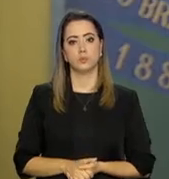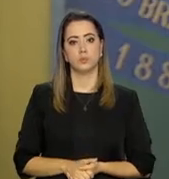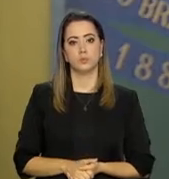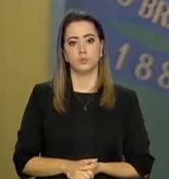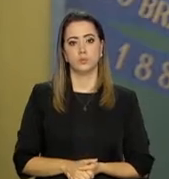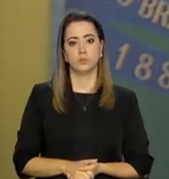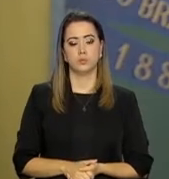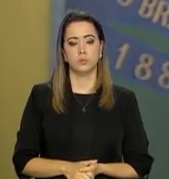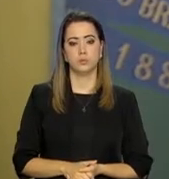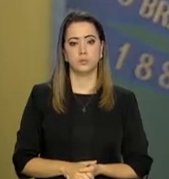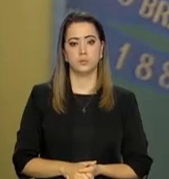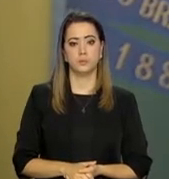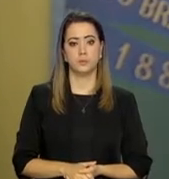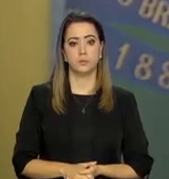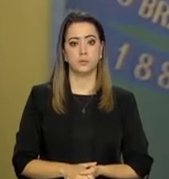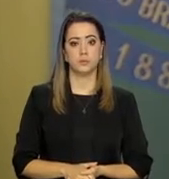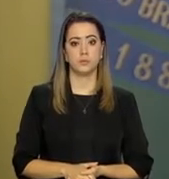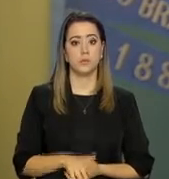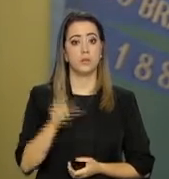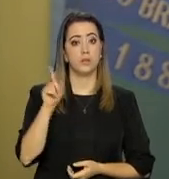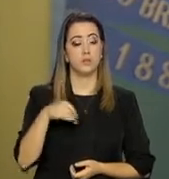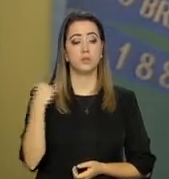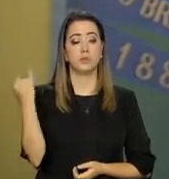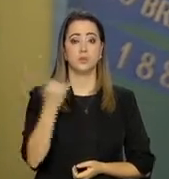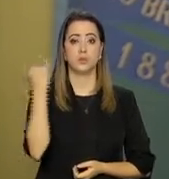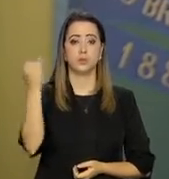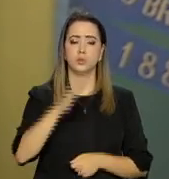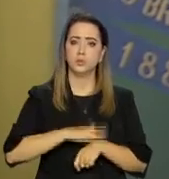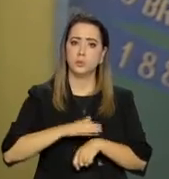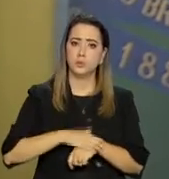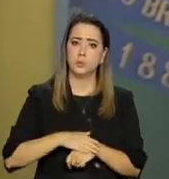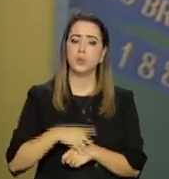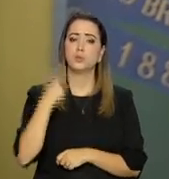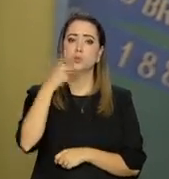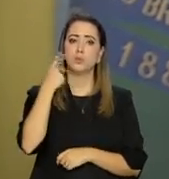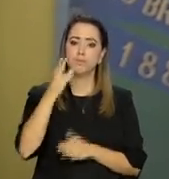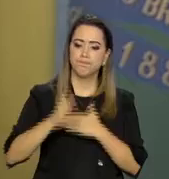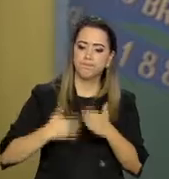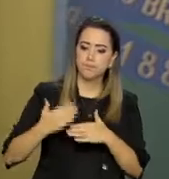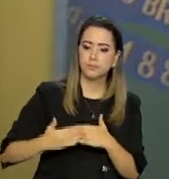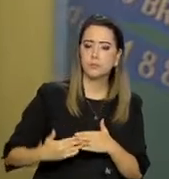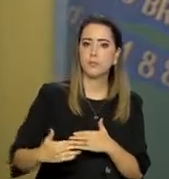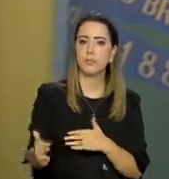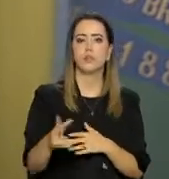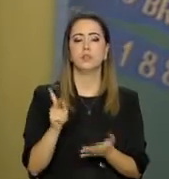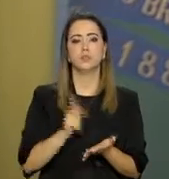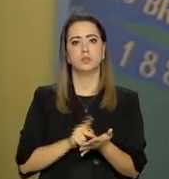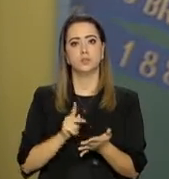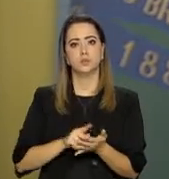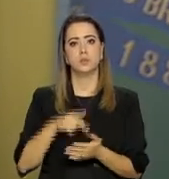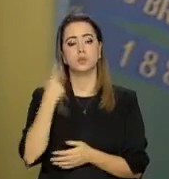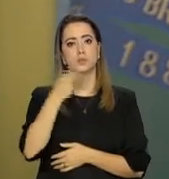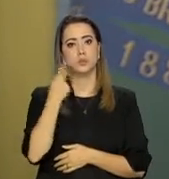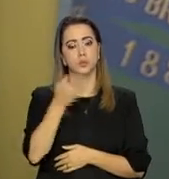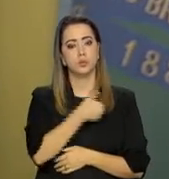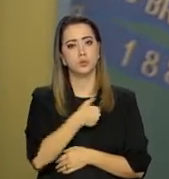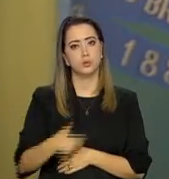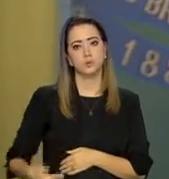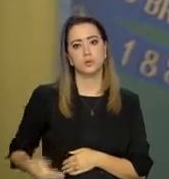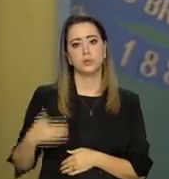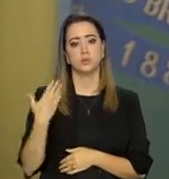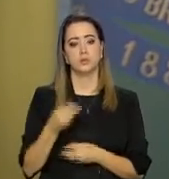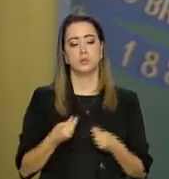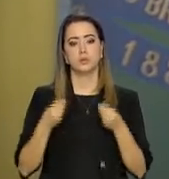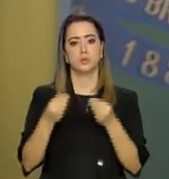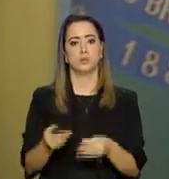digamos assim, a pedra fundamental de uma política duradoura, de uma verdadeira política de Estado